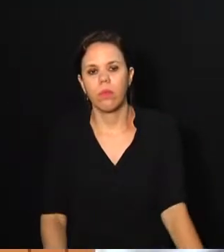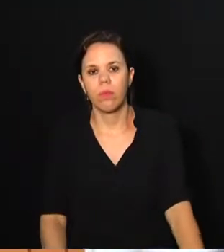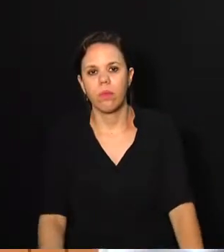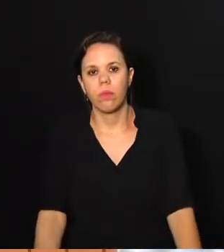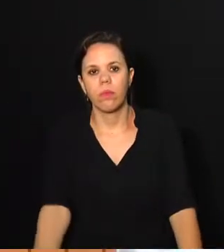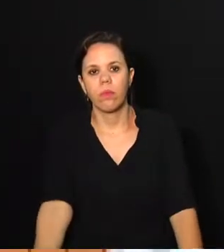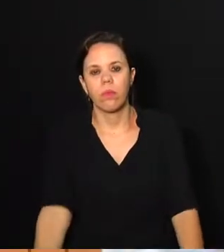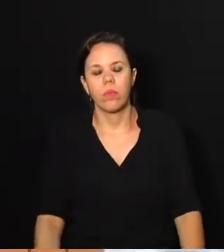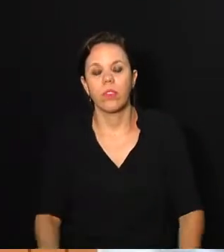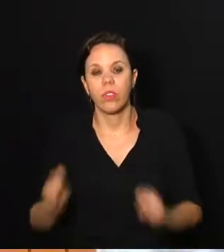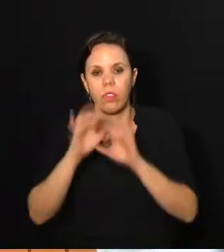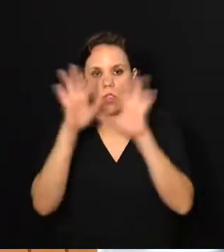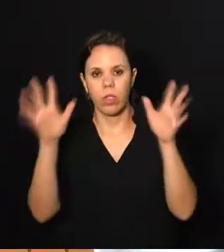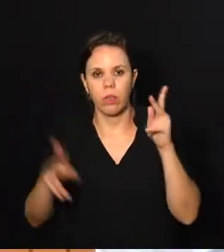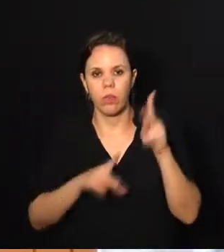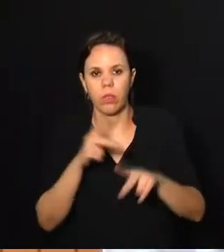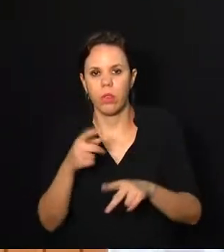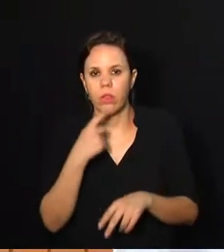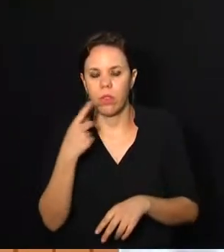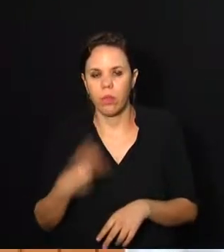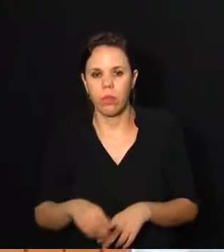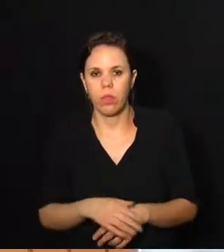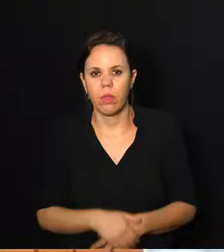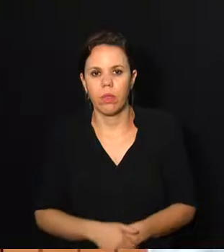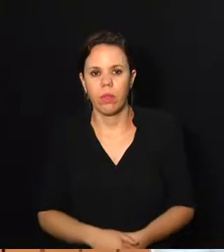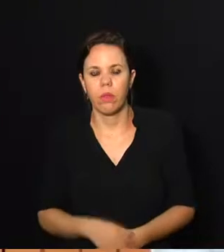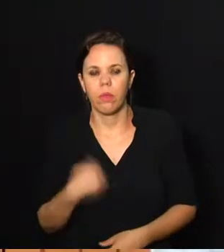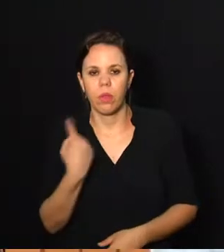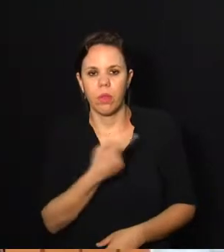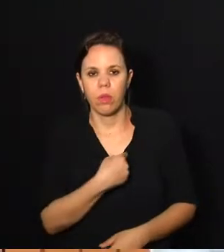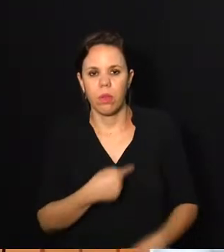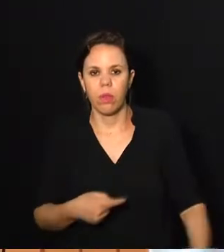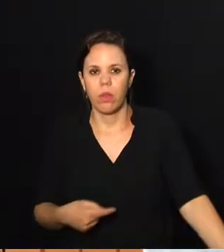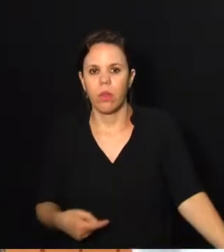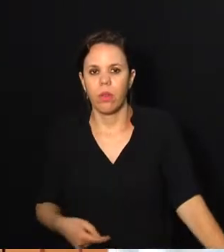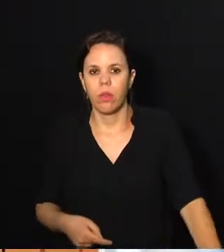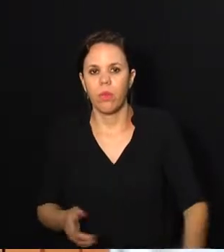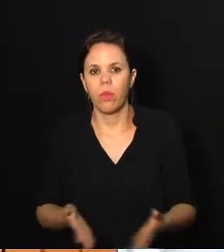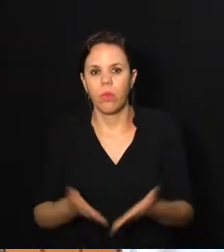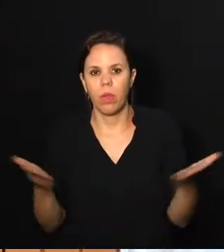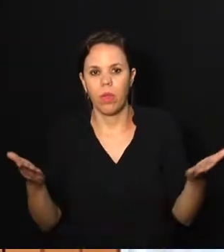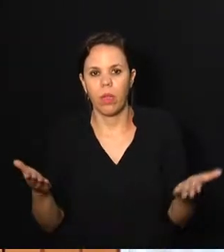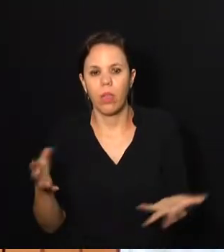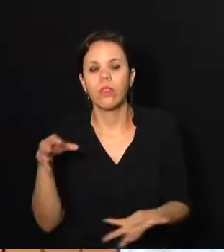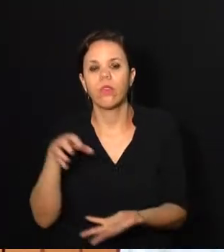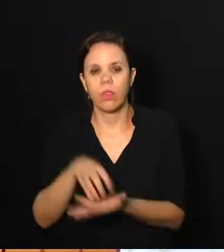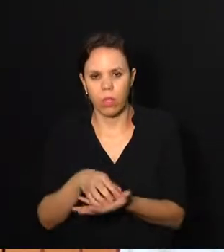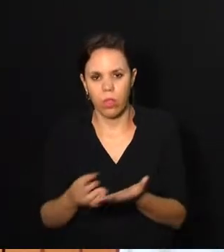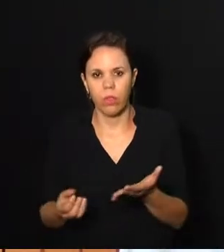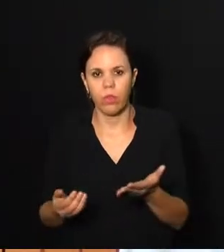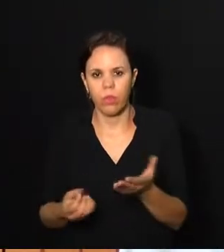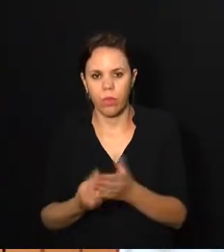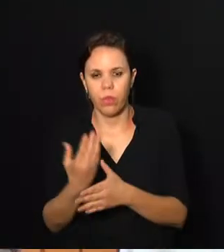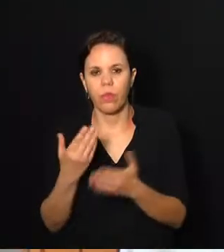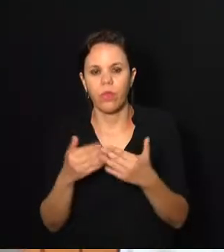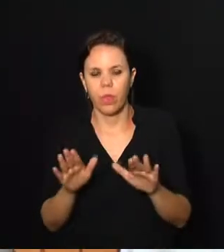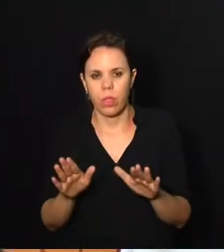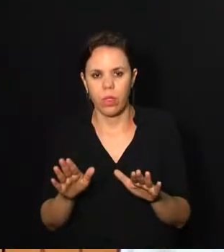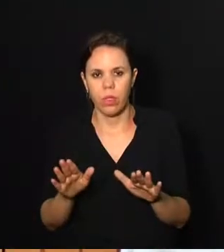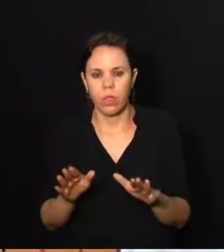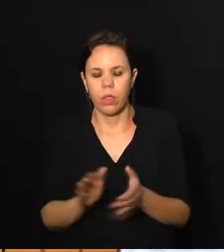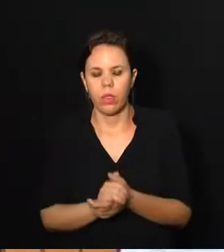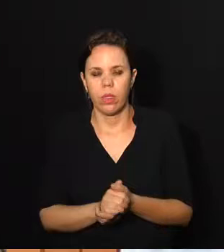quero deixar bem claro, assim, para a população de Campinas, que para nós o milagre é que o centro já vai sair. Independente se